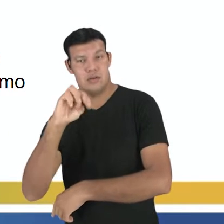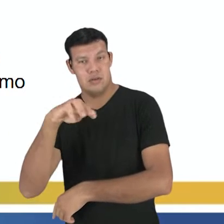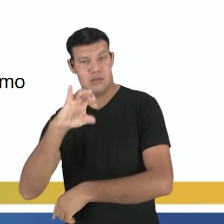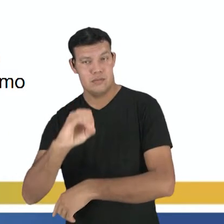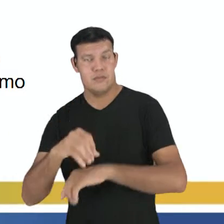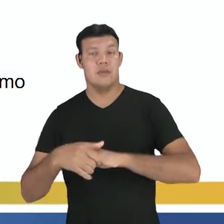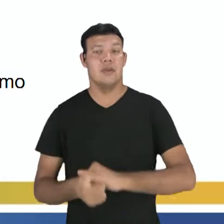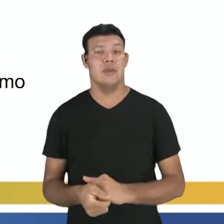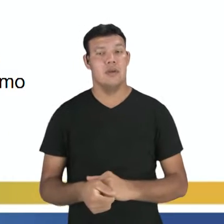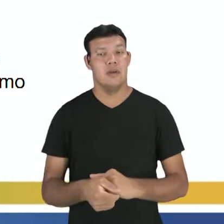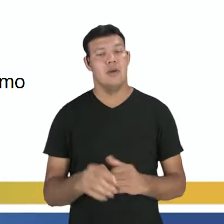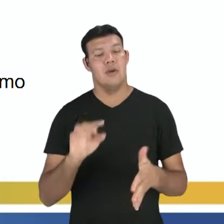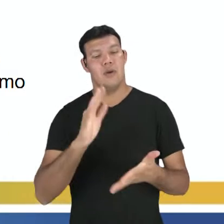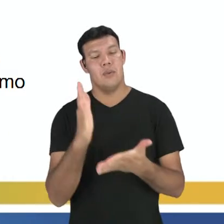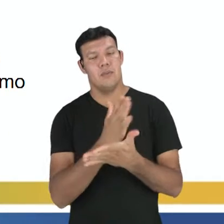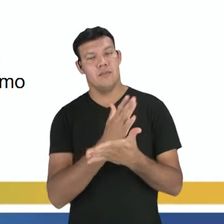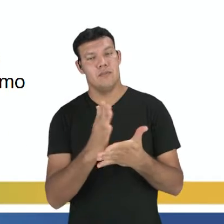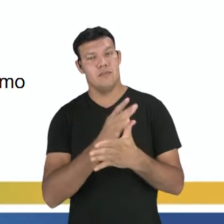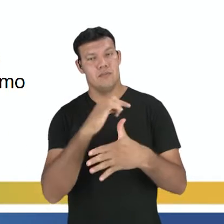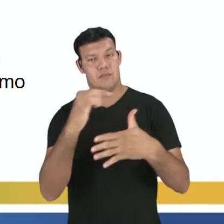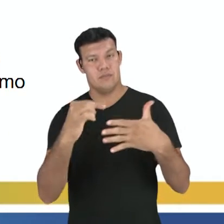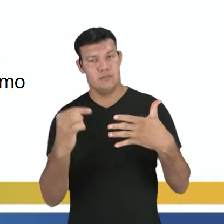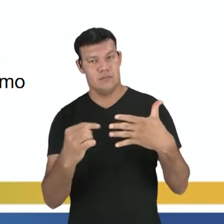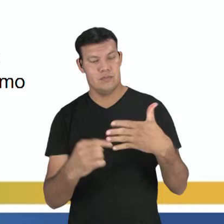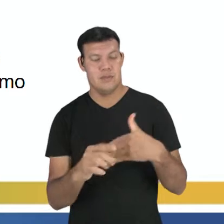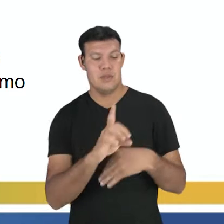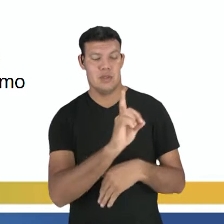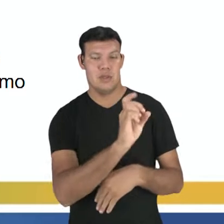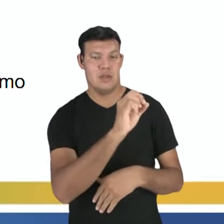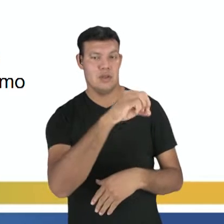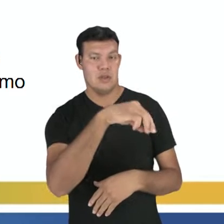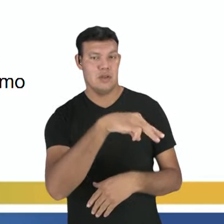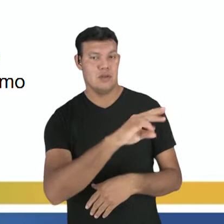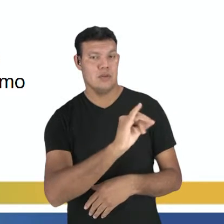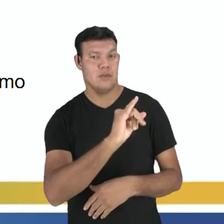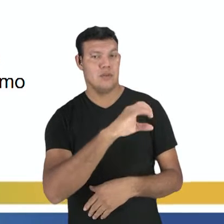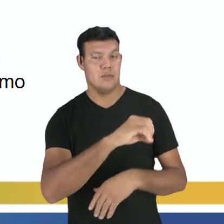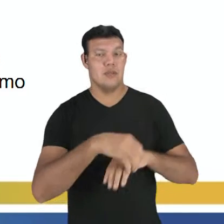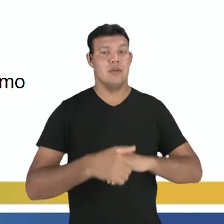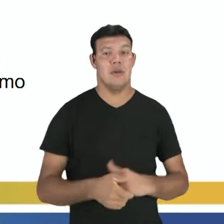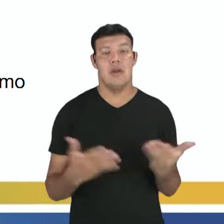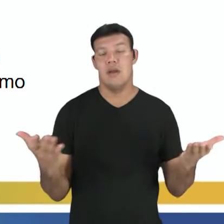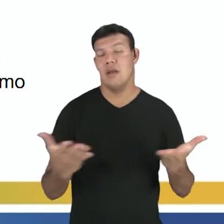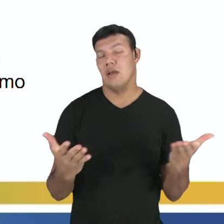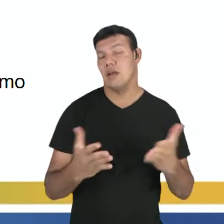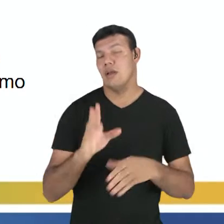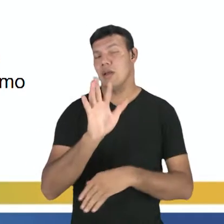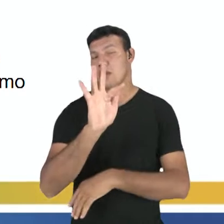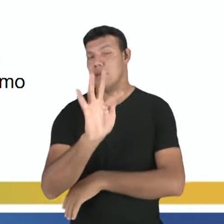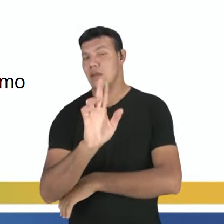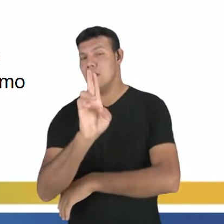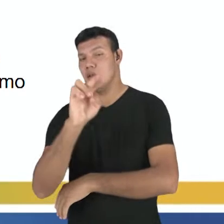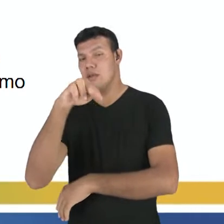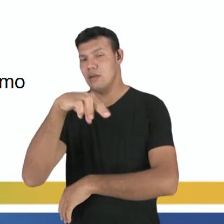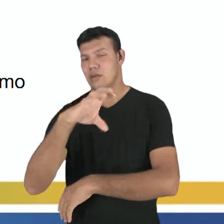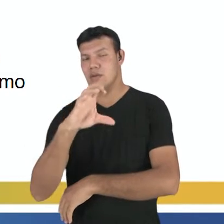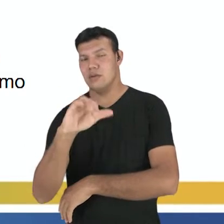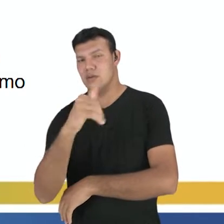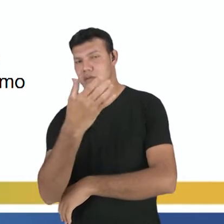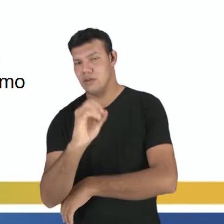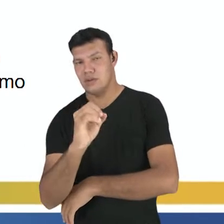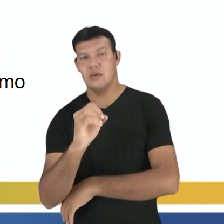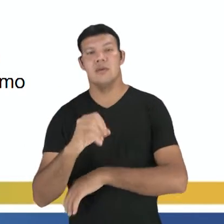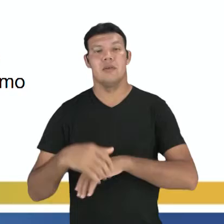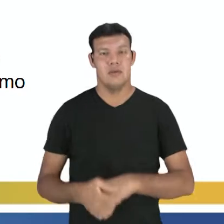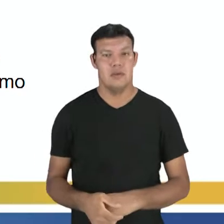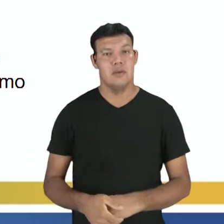do domínio. Então vamos lá, falar de função. Para entender o que